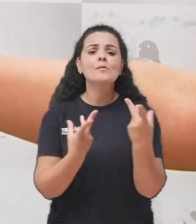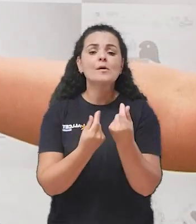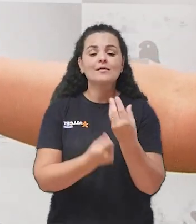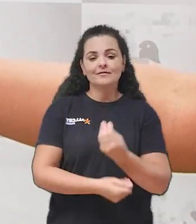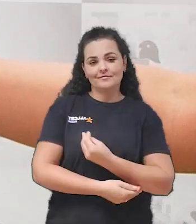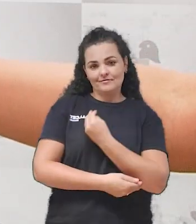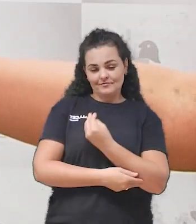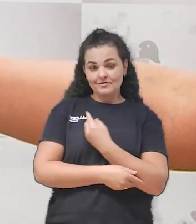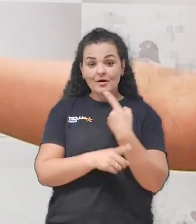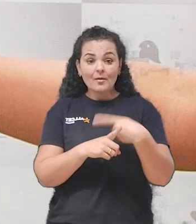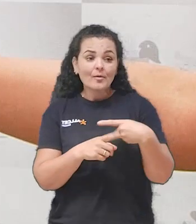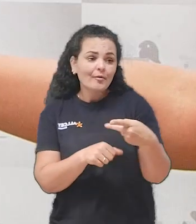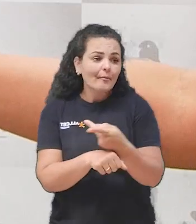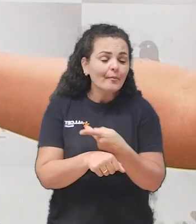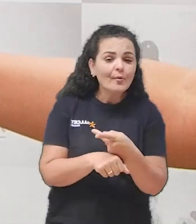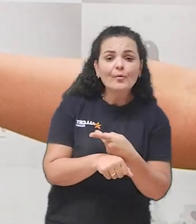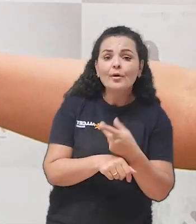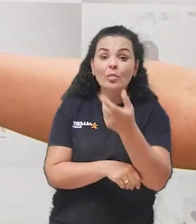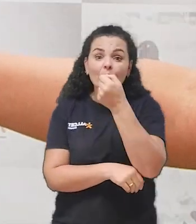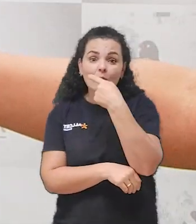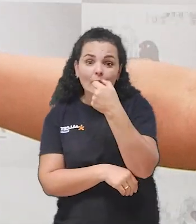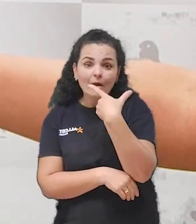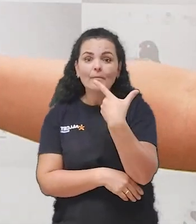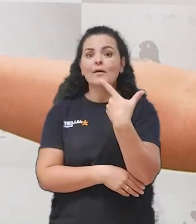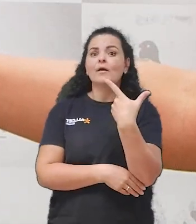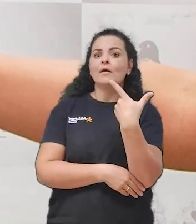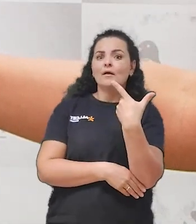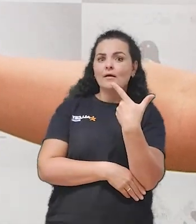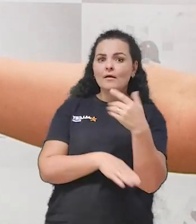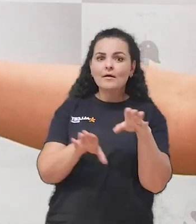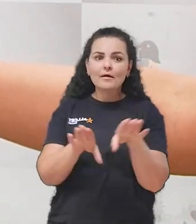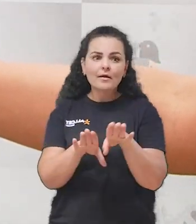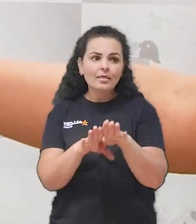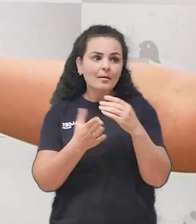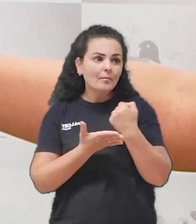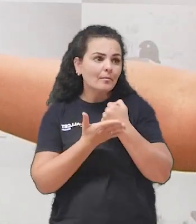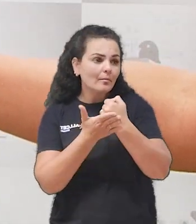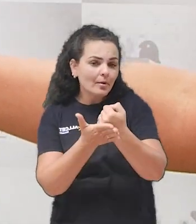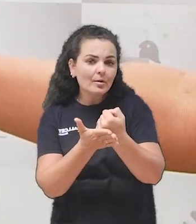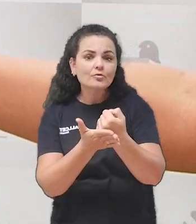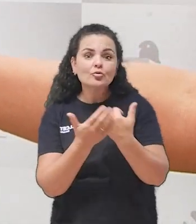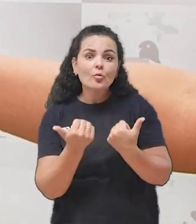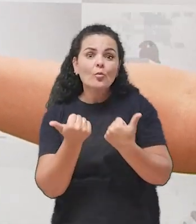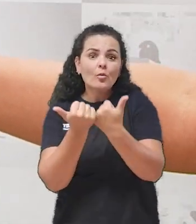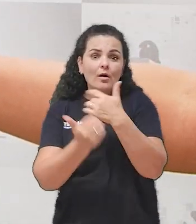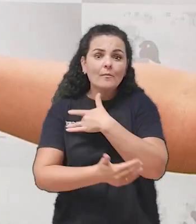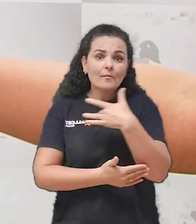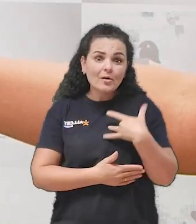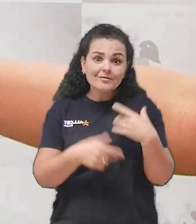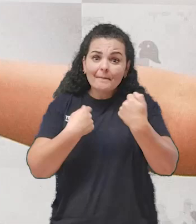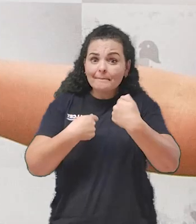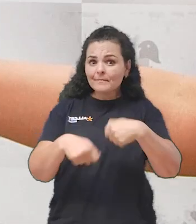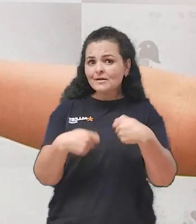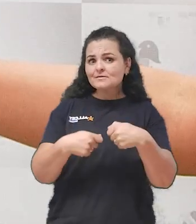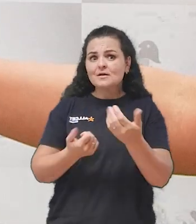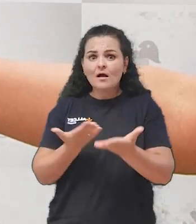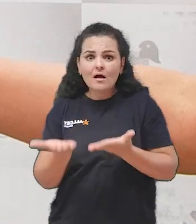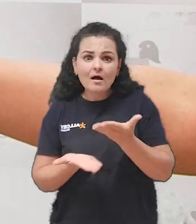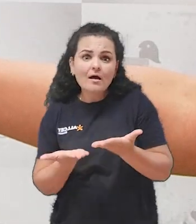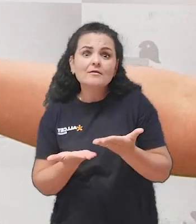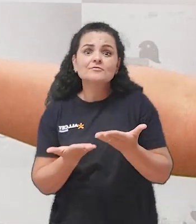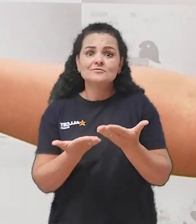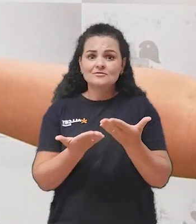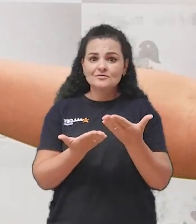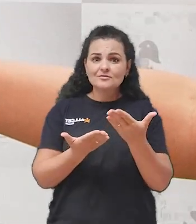melhorar a qual de vida quem está procurando uma medicação quem está procurando um auxílio por parte da saúde é porque